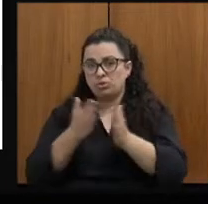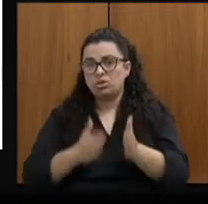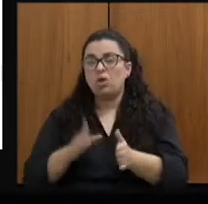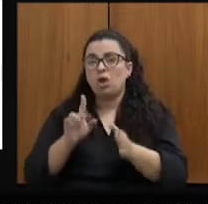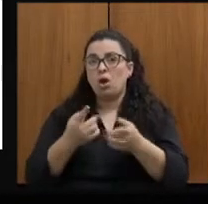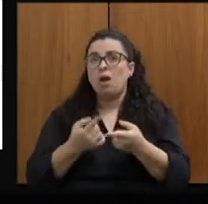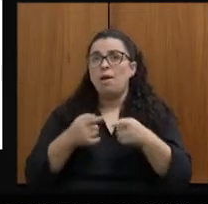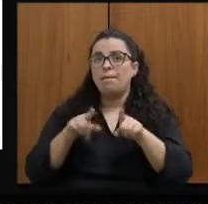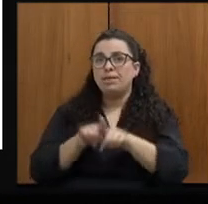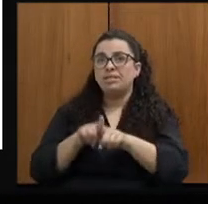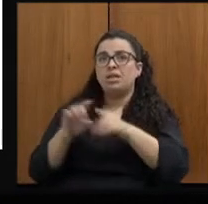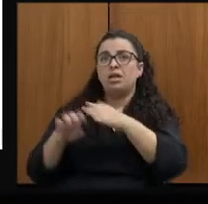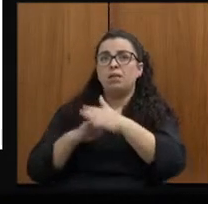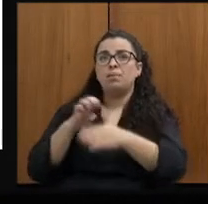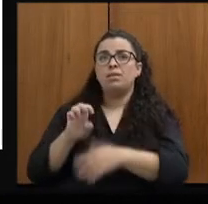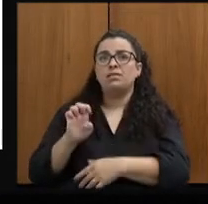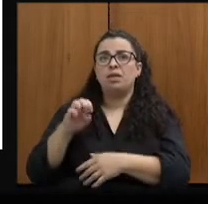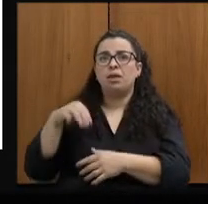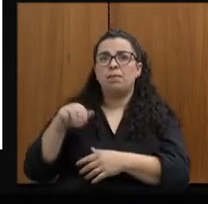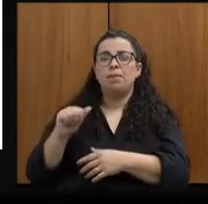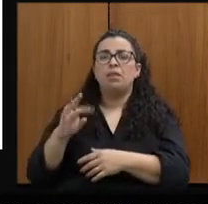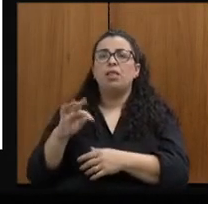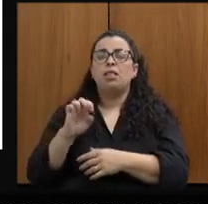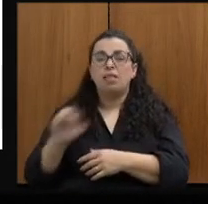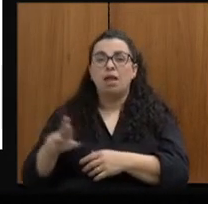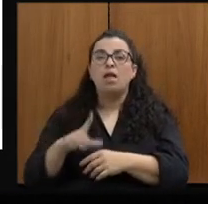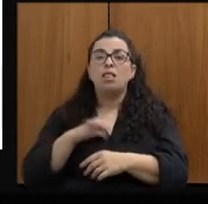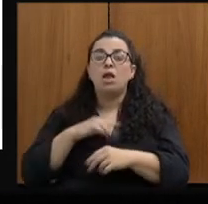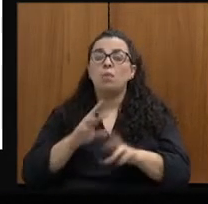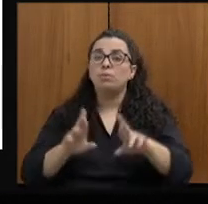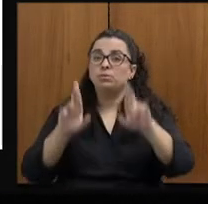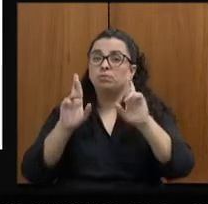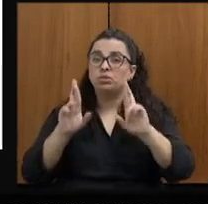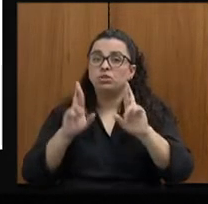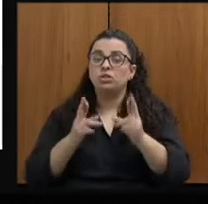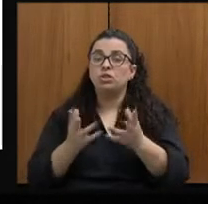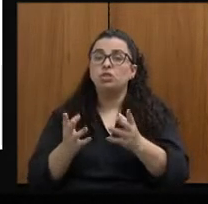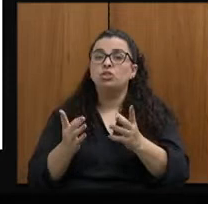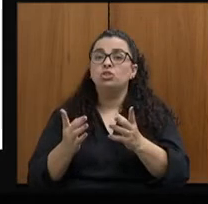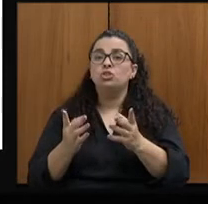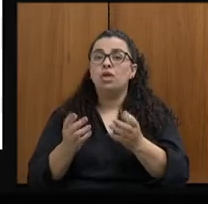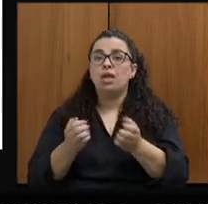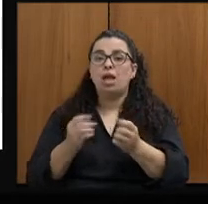Mater, nós temos uma previsão de atendimento de 29 municípios na primeira fase,